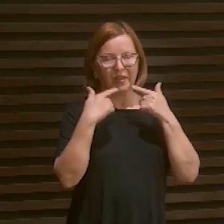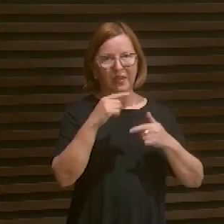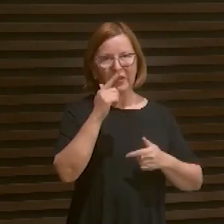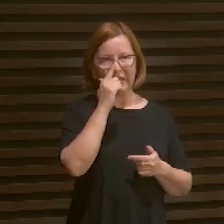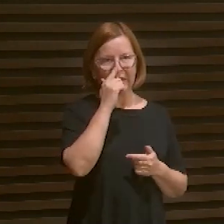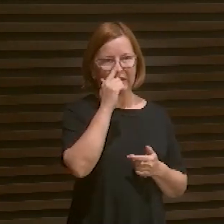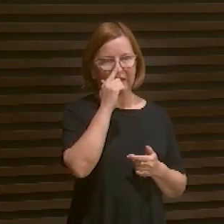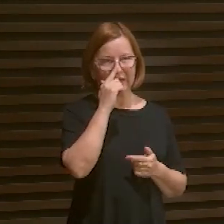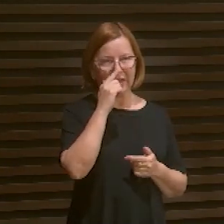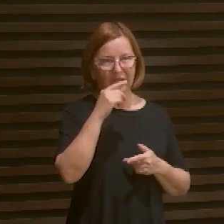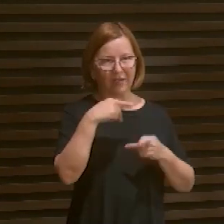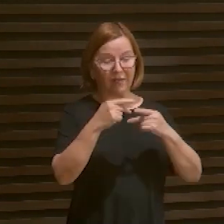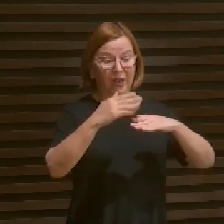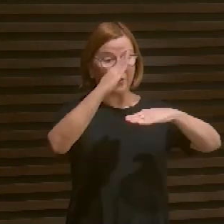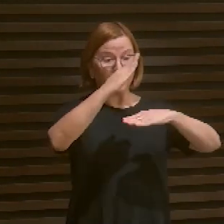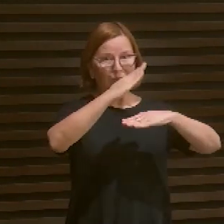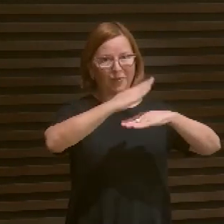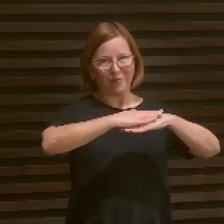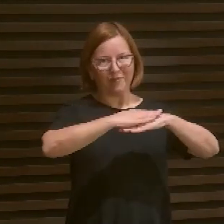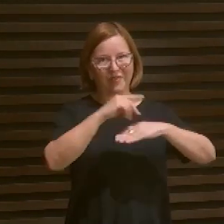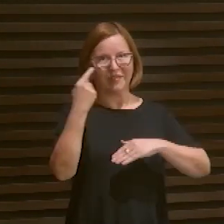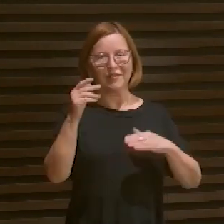ideia sobre a sua casa.